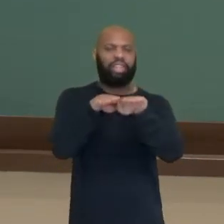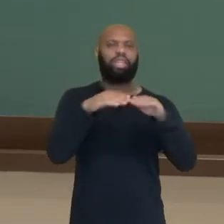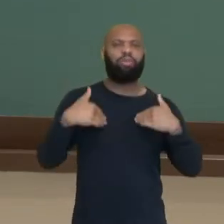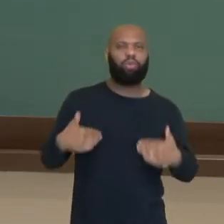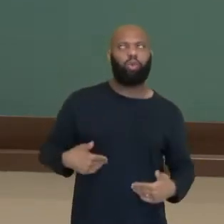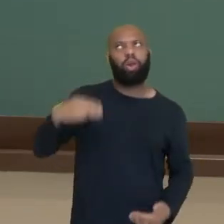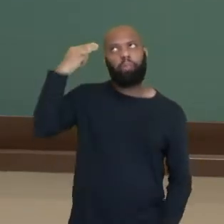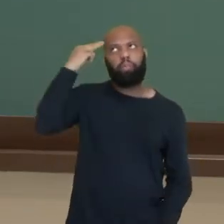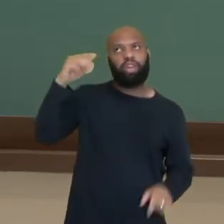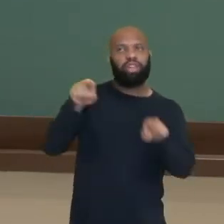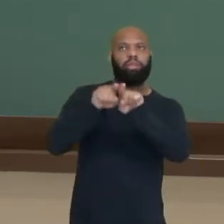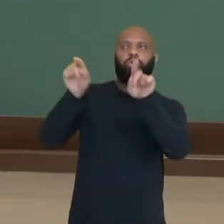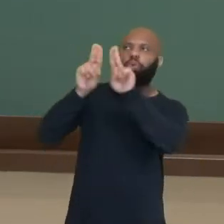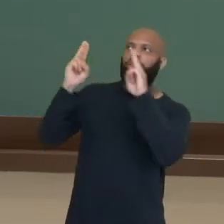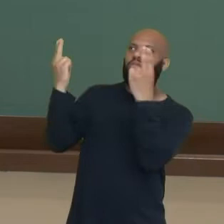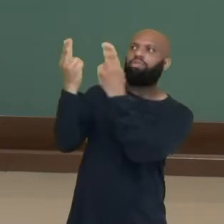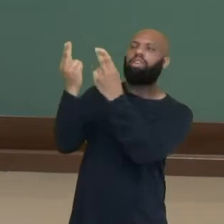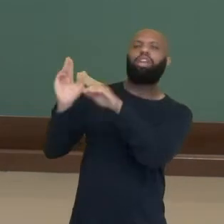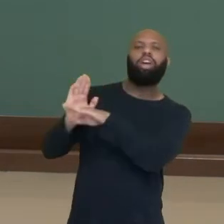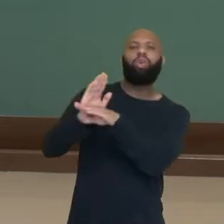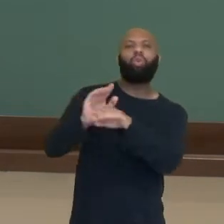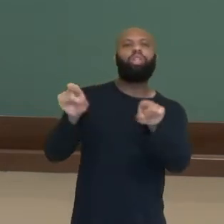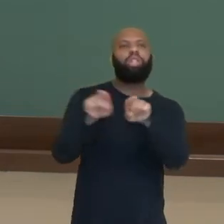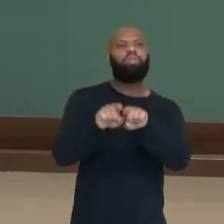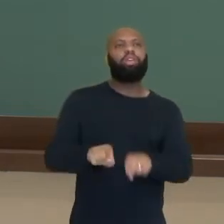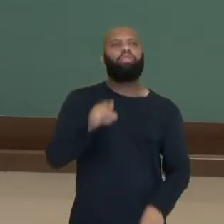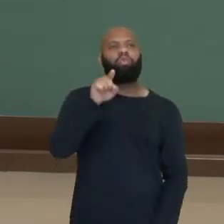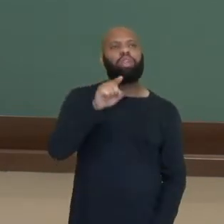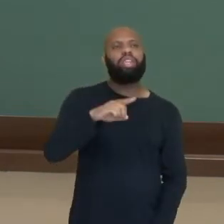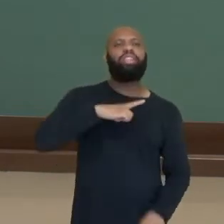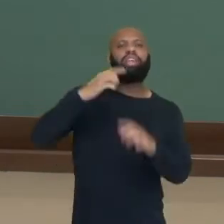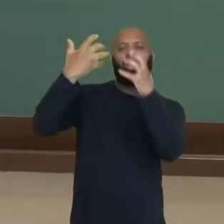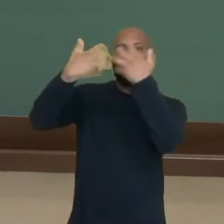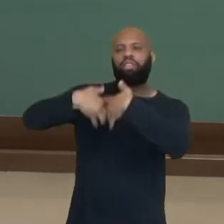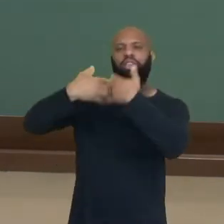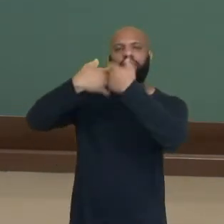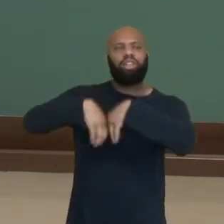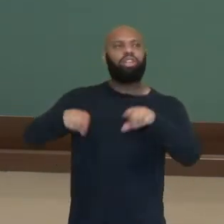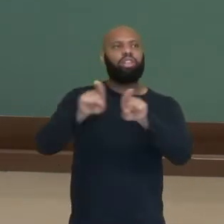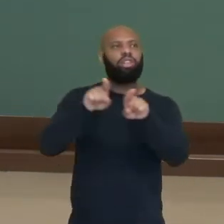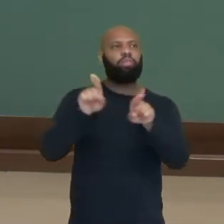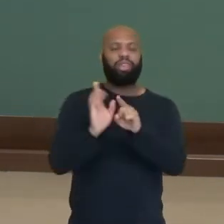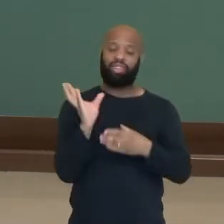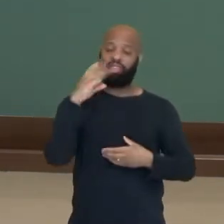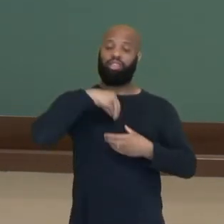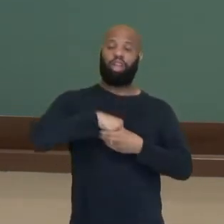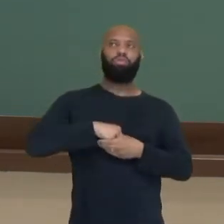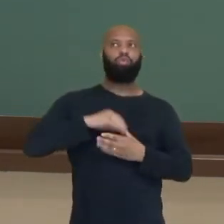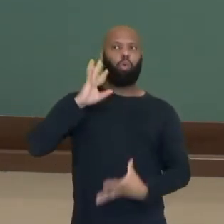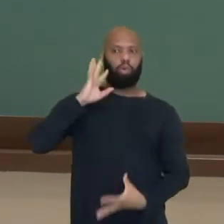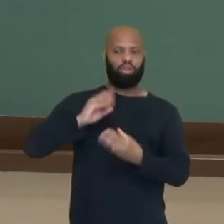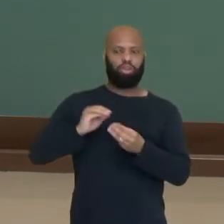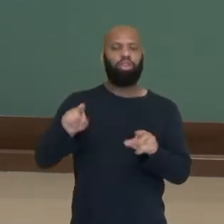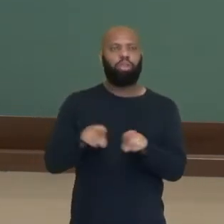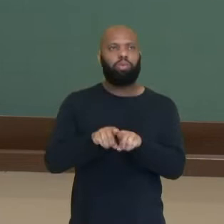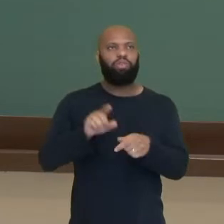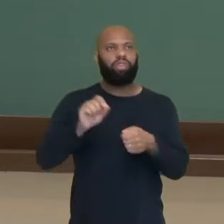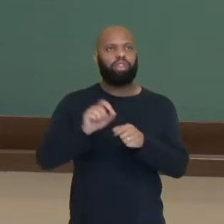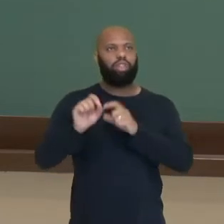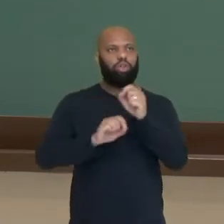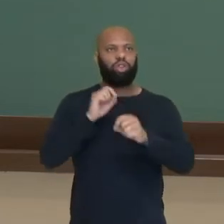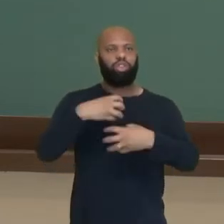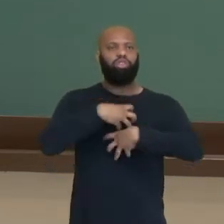mente, universo, elas ajudam vocês a refletir, interiorizar, fazer uma parte